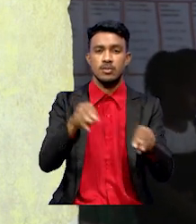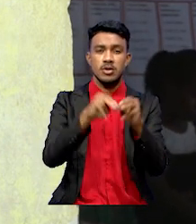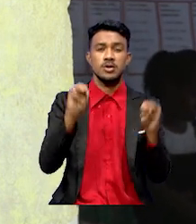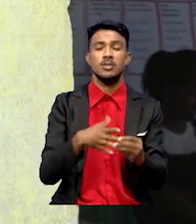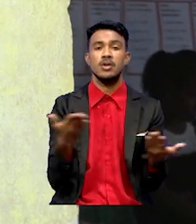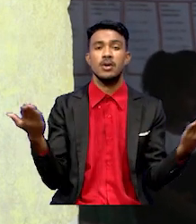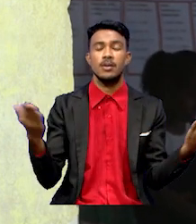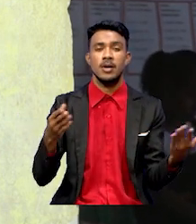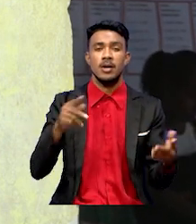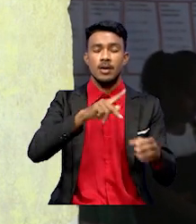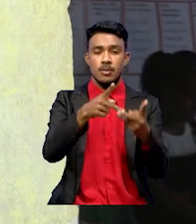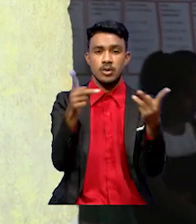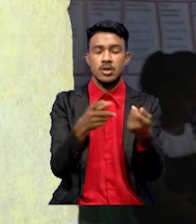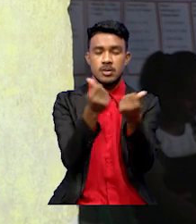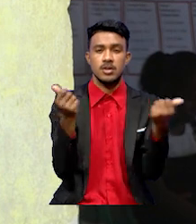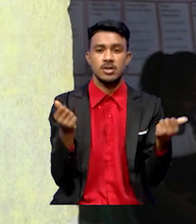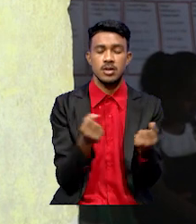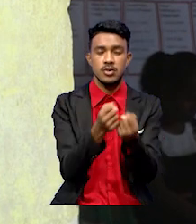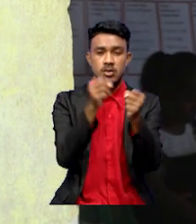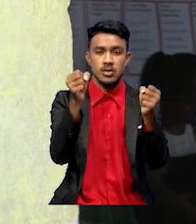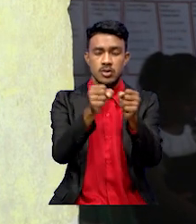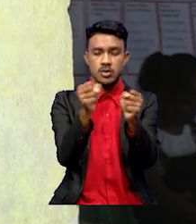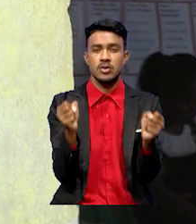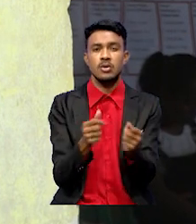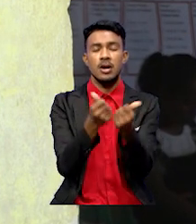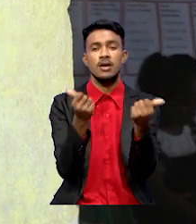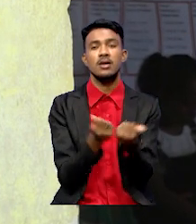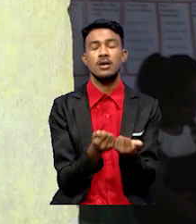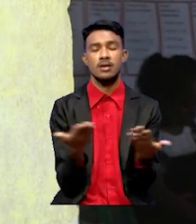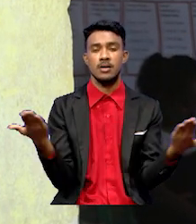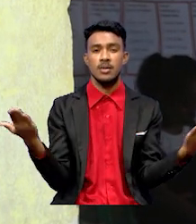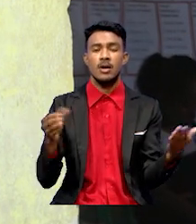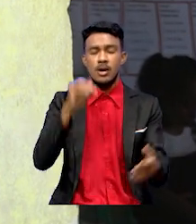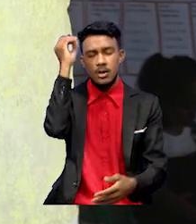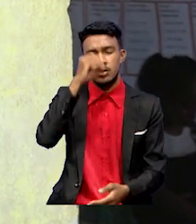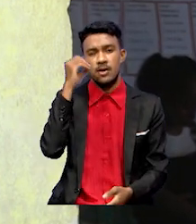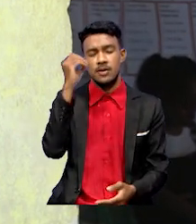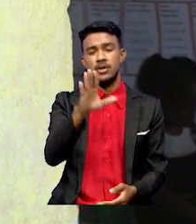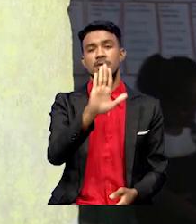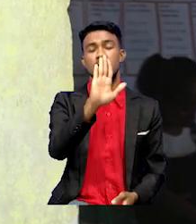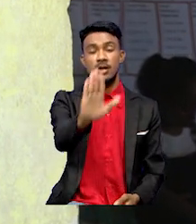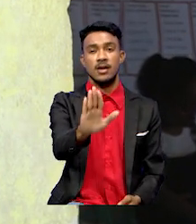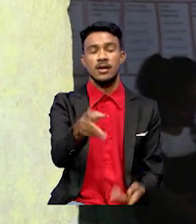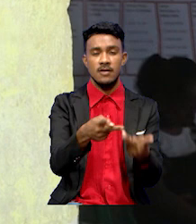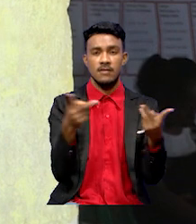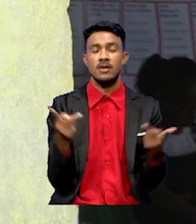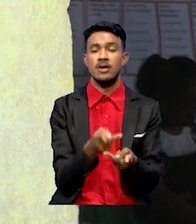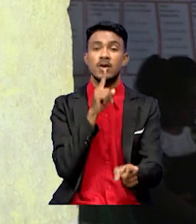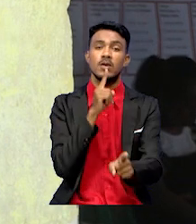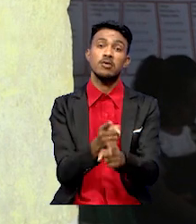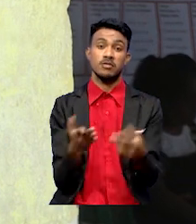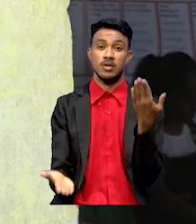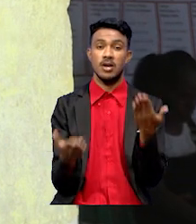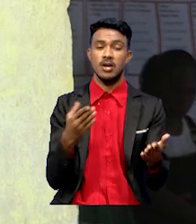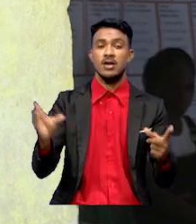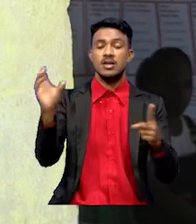nebe suku nebe aldeia nebe depois propoindan ya observasaun kata nia residensi aktual los duni kalae sepsuko